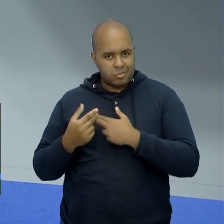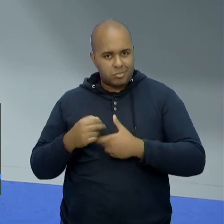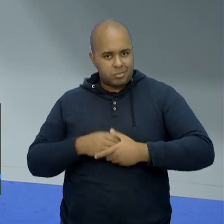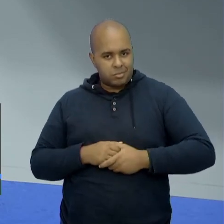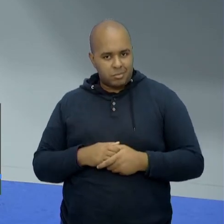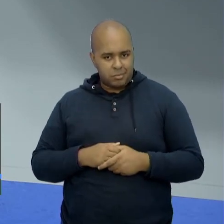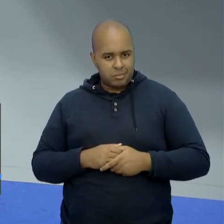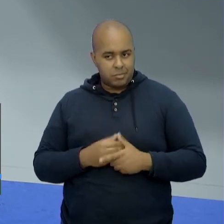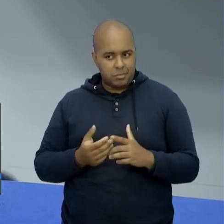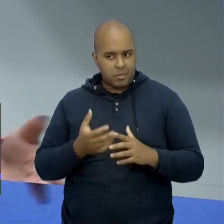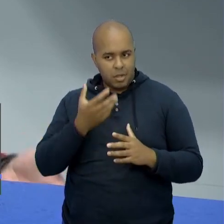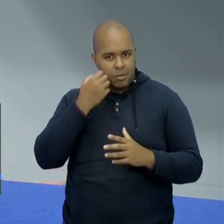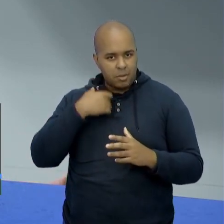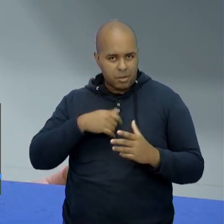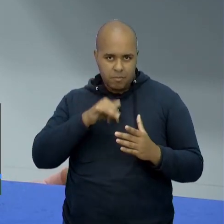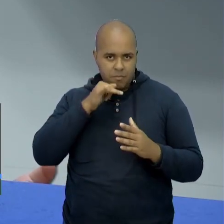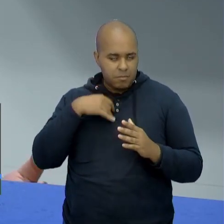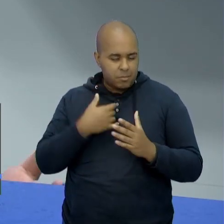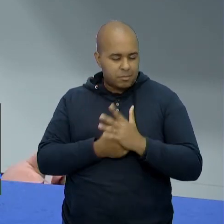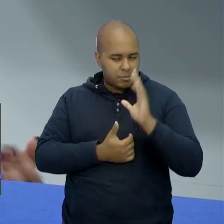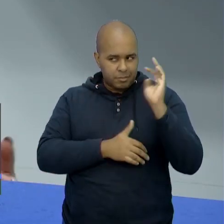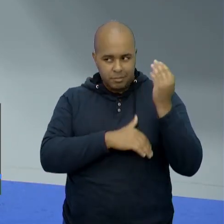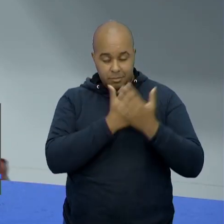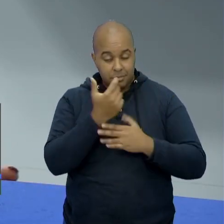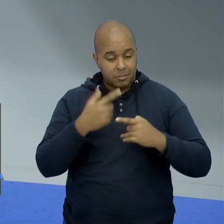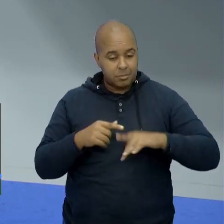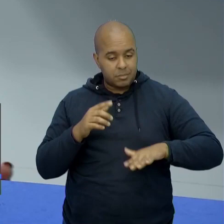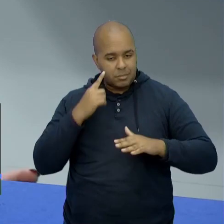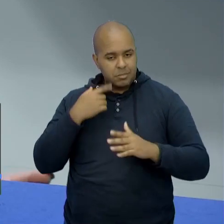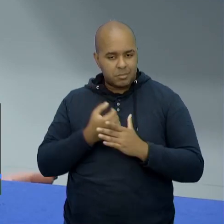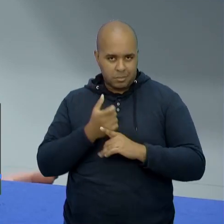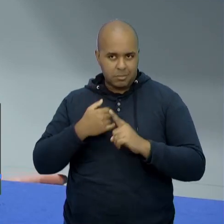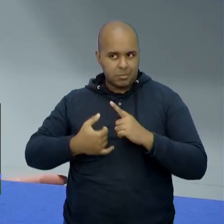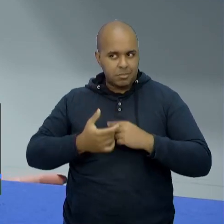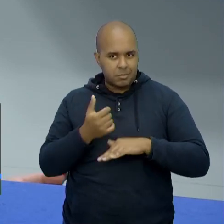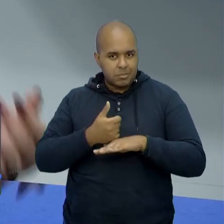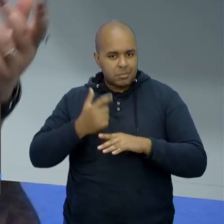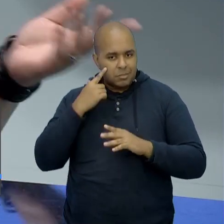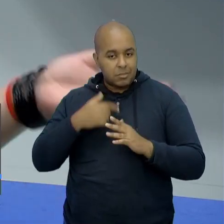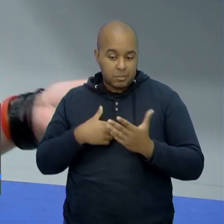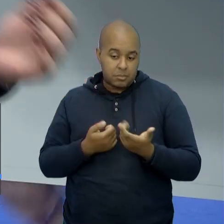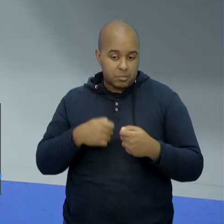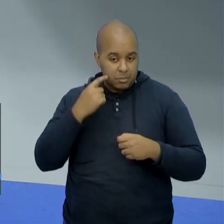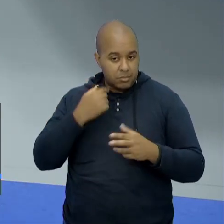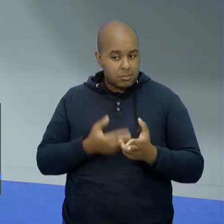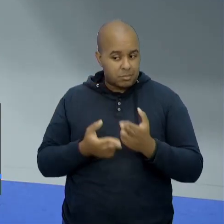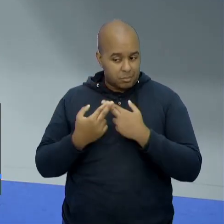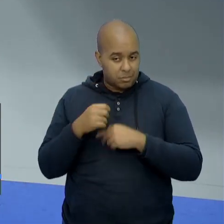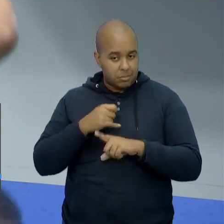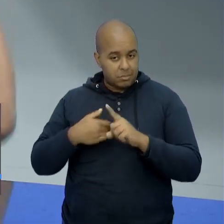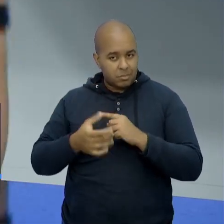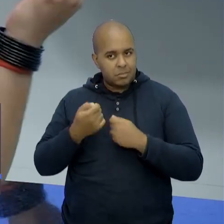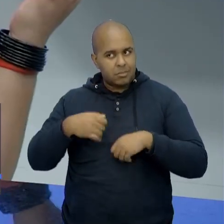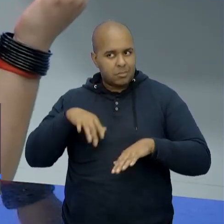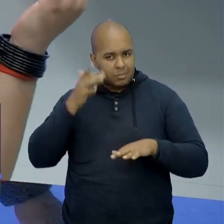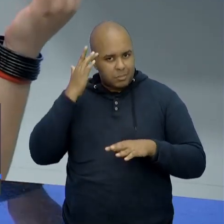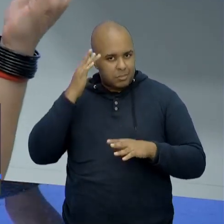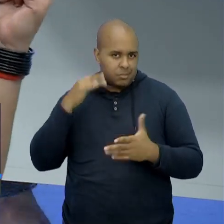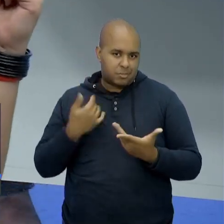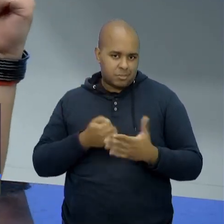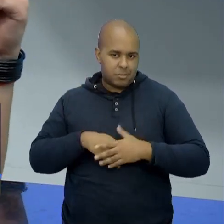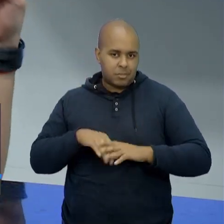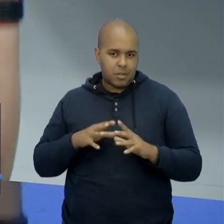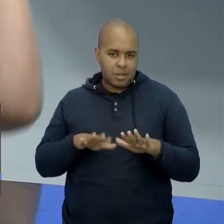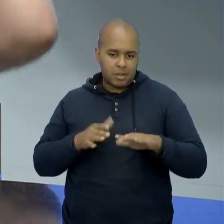responsabilidade ambiental, por exemplo. Obviamente, por eu ser sociólogo, o mínimo que se exige é responsabilidade social, né? Senão você nem ganha o diploma no fim do